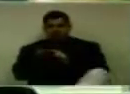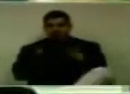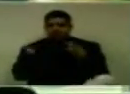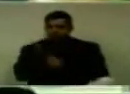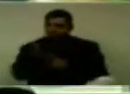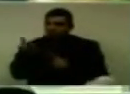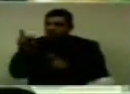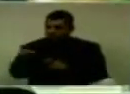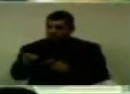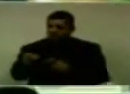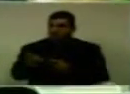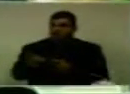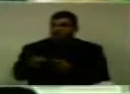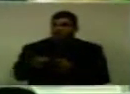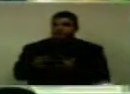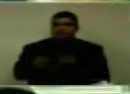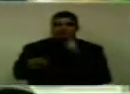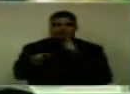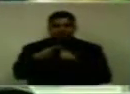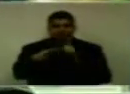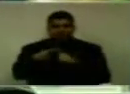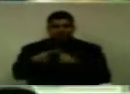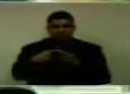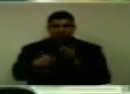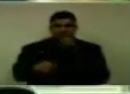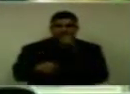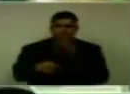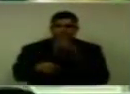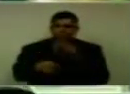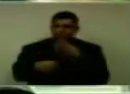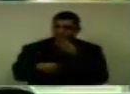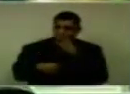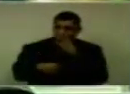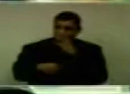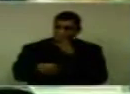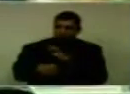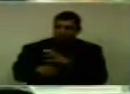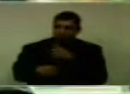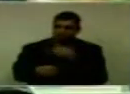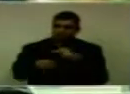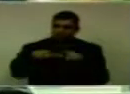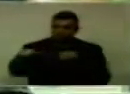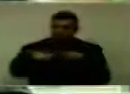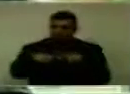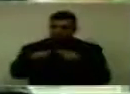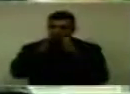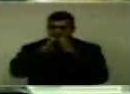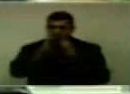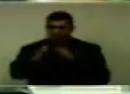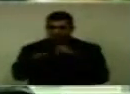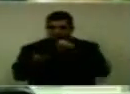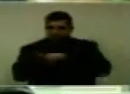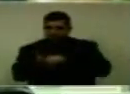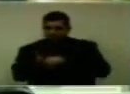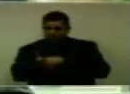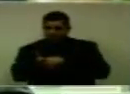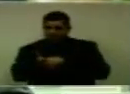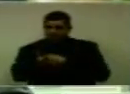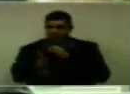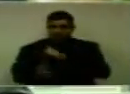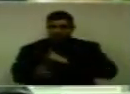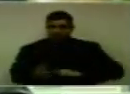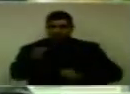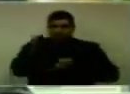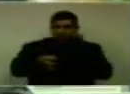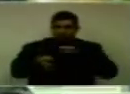parte a Vossa Excelência, porque foi muito constrangedor ver o senador Eduardo Braga cobrar o presidente